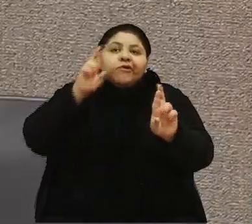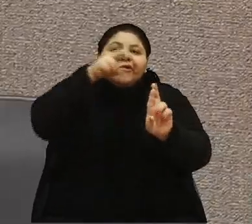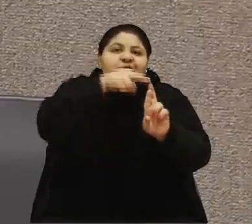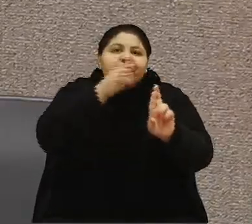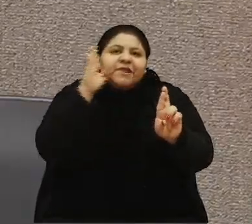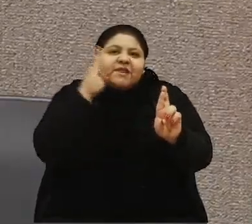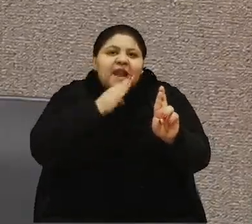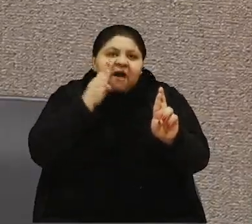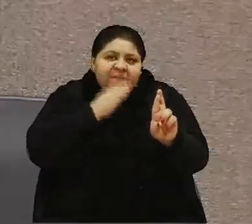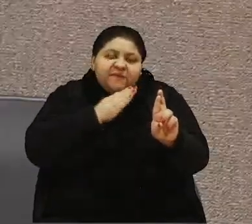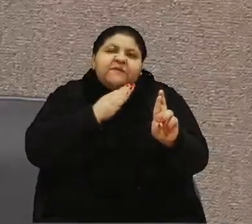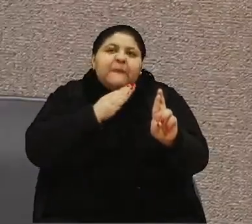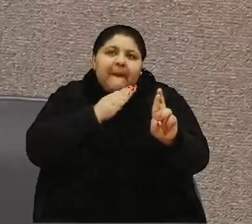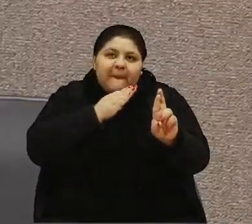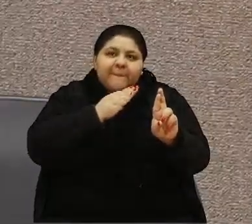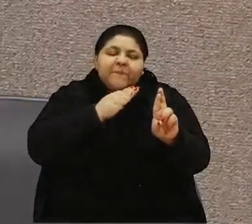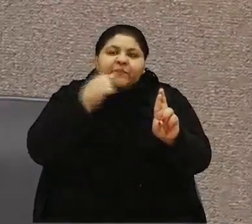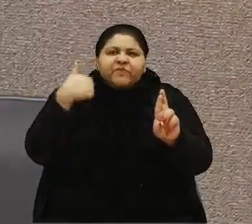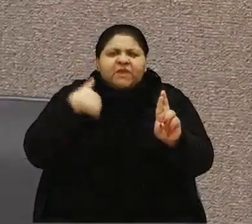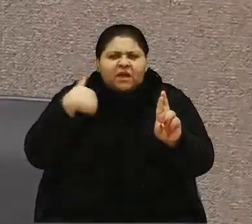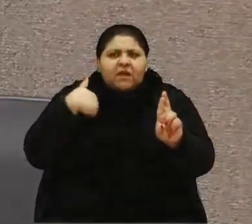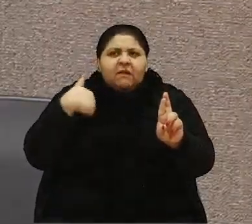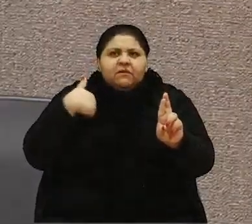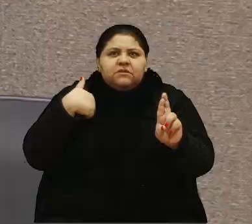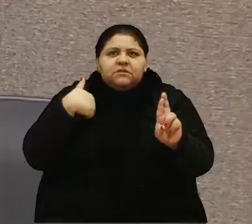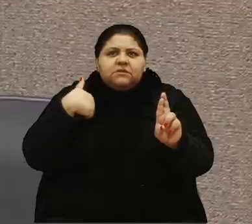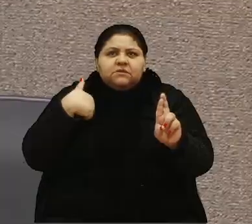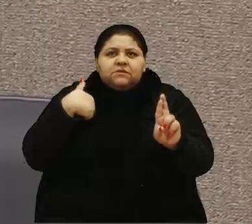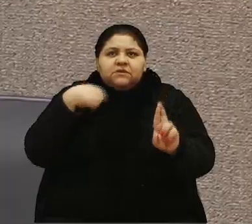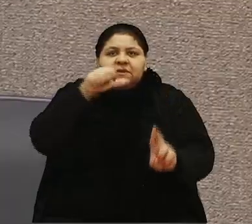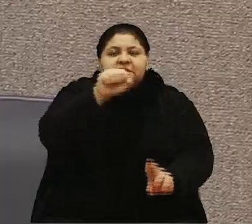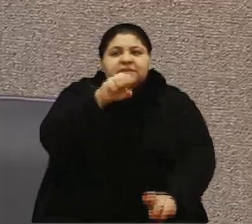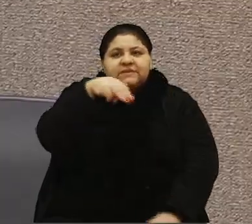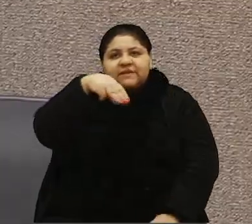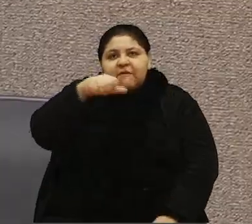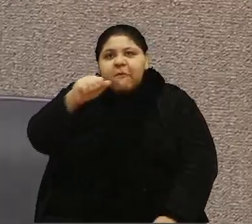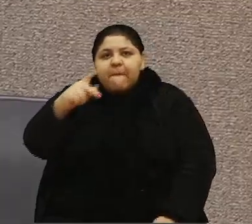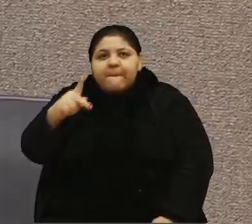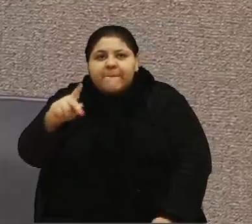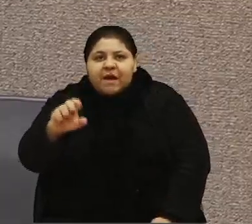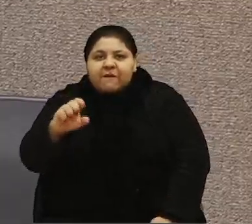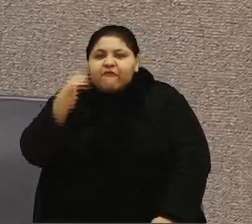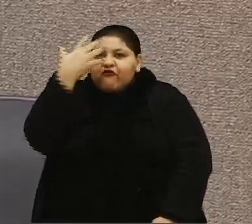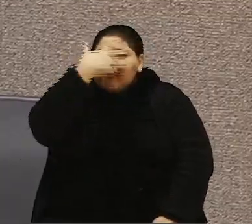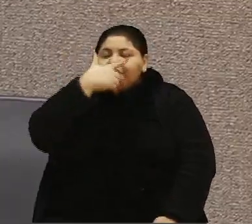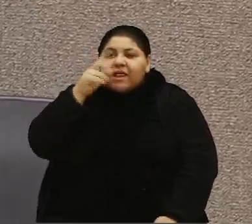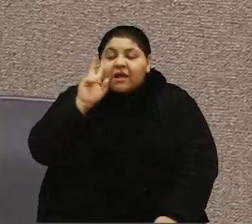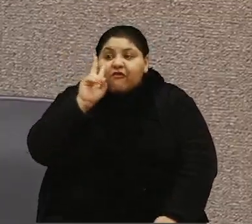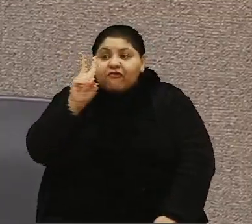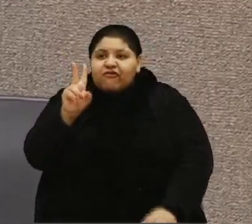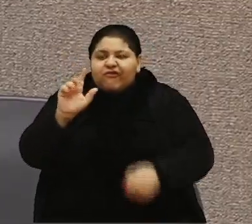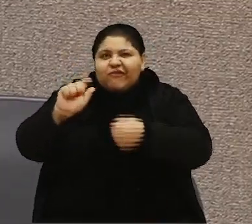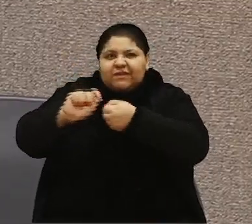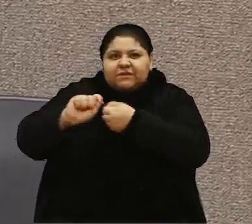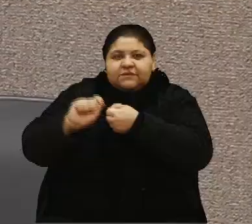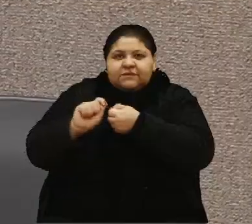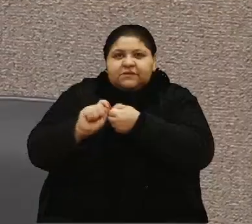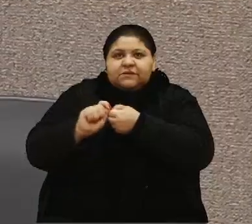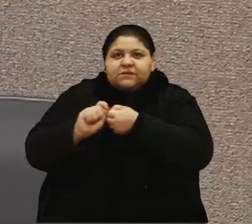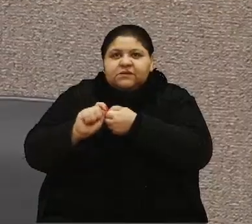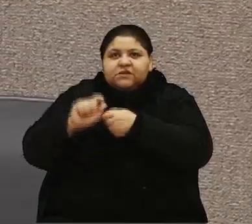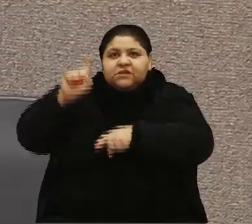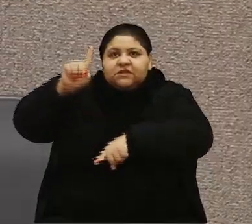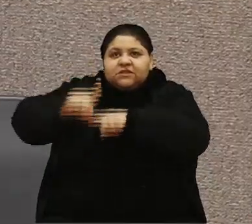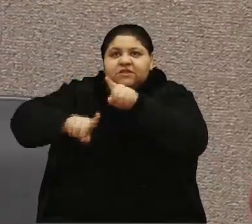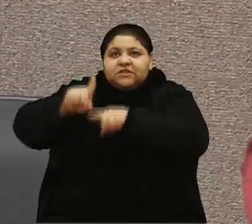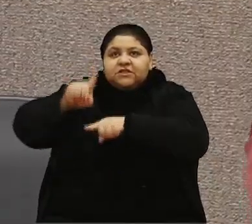rápida aqui. Eu estive esses dias no CEMAP e foi tão bonito. Eu vi que eles estavam fazendo naquele momento uma atividade